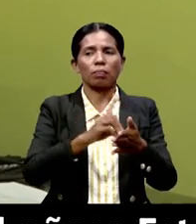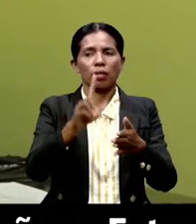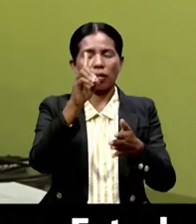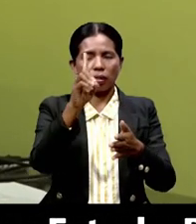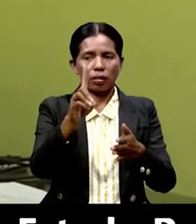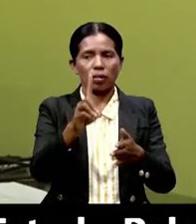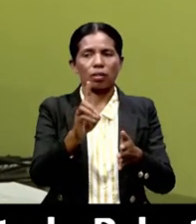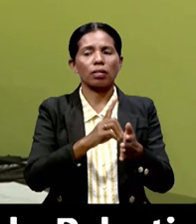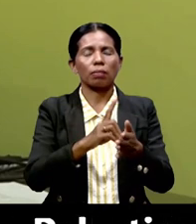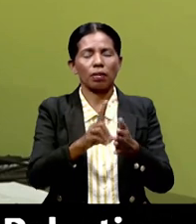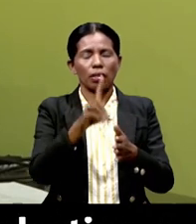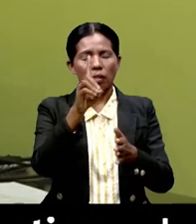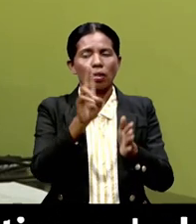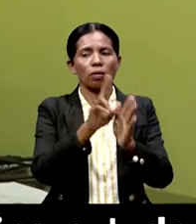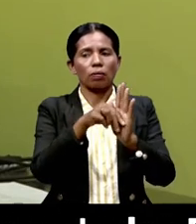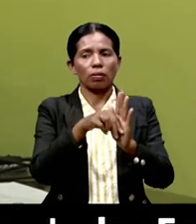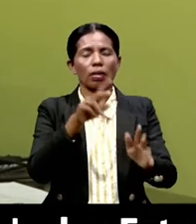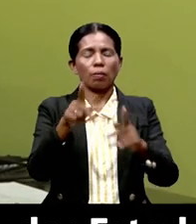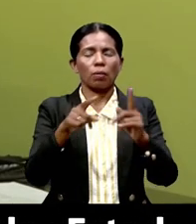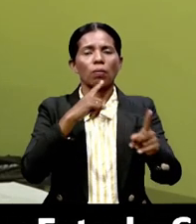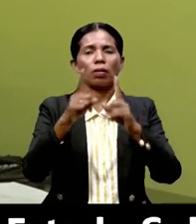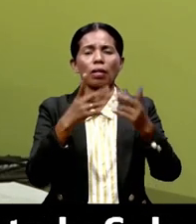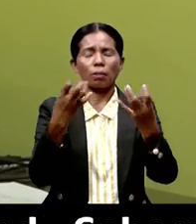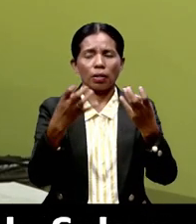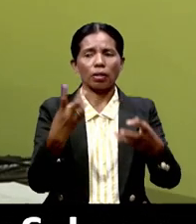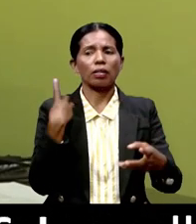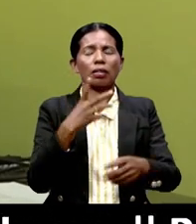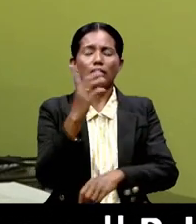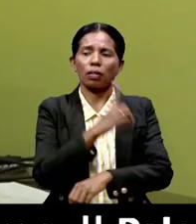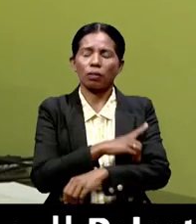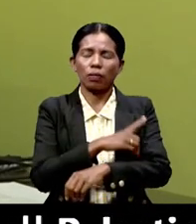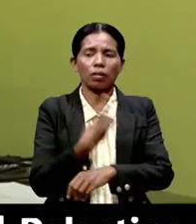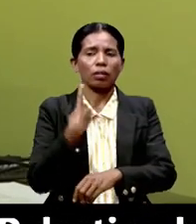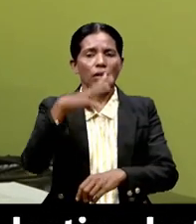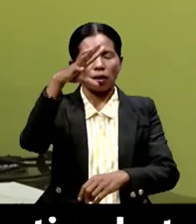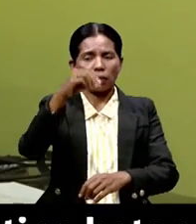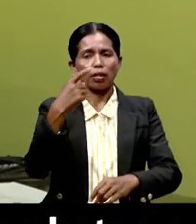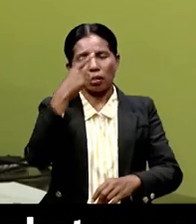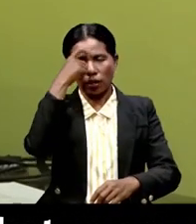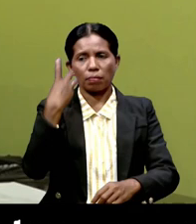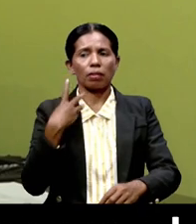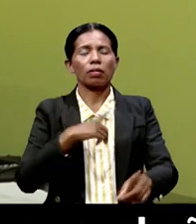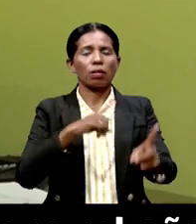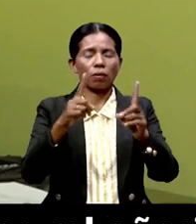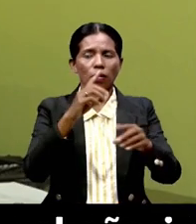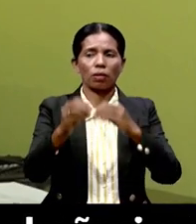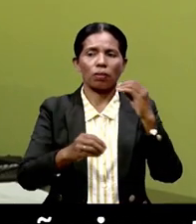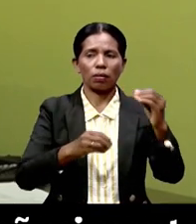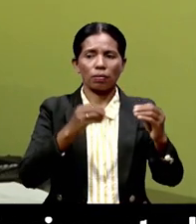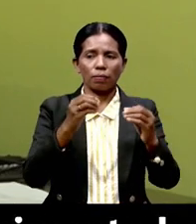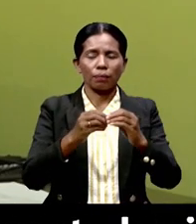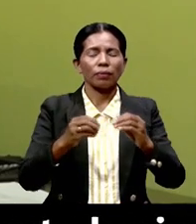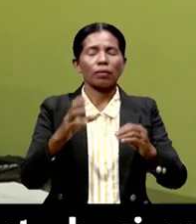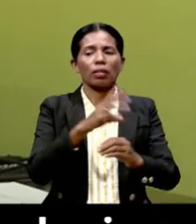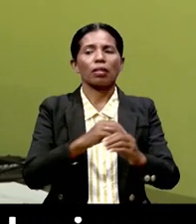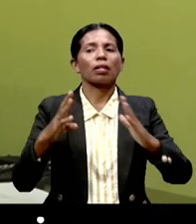laran semana ida de mos es ma cuestión tiene se ita lo roro ita mate la vela tamba ida kulia cuando va capital na saunia